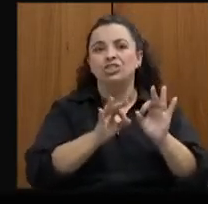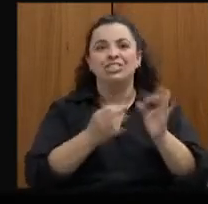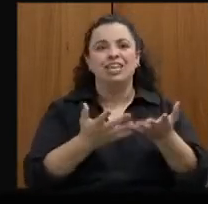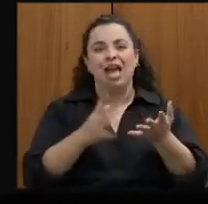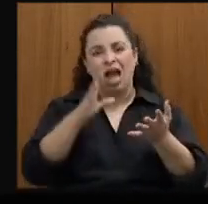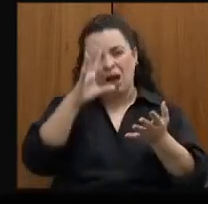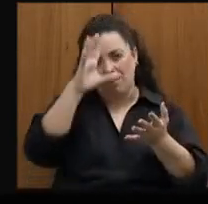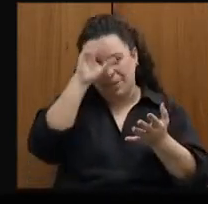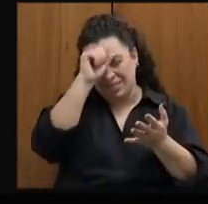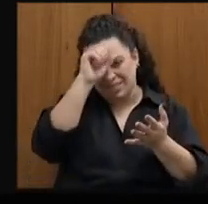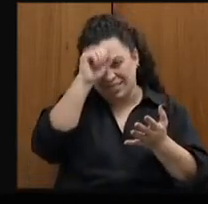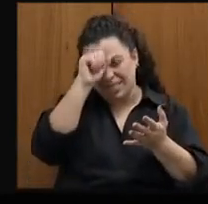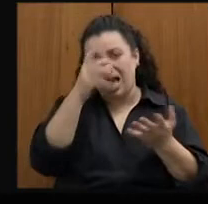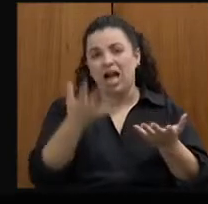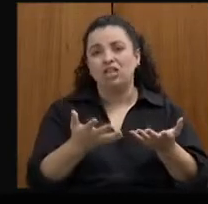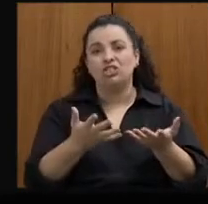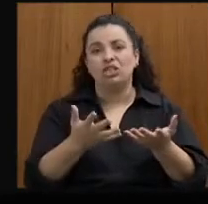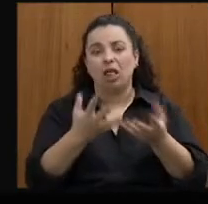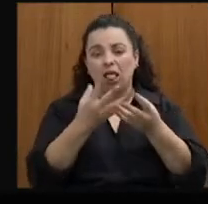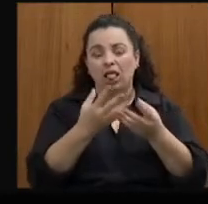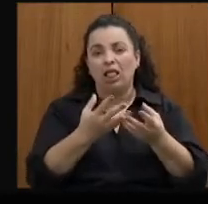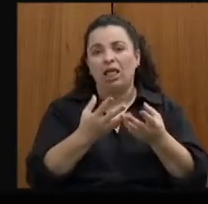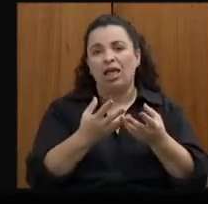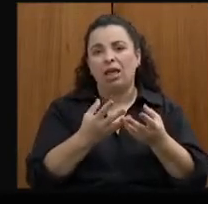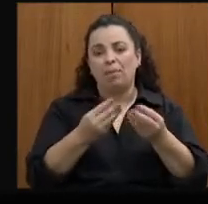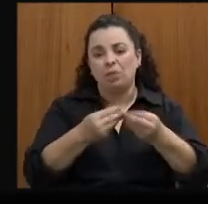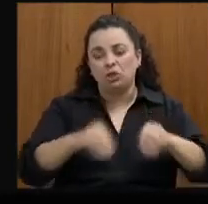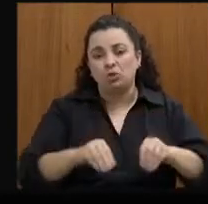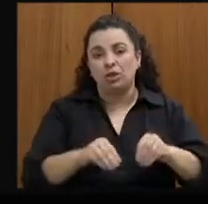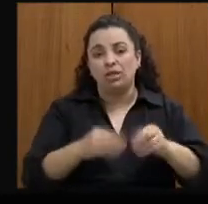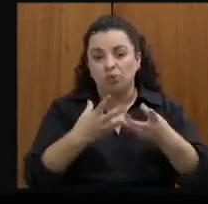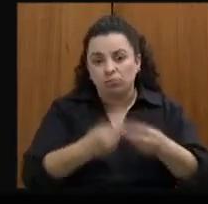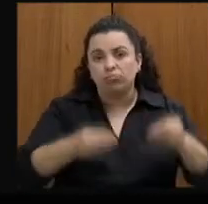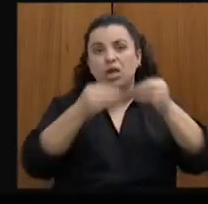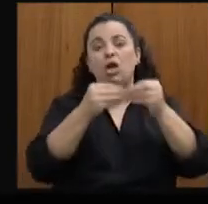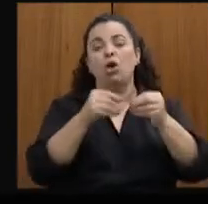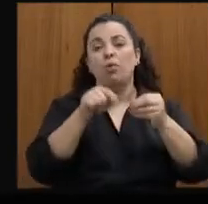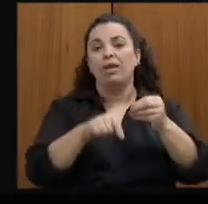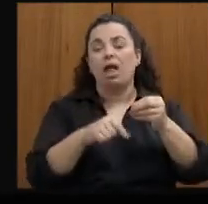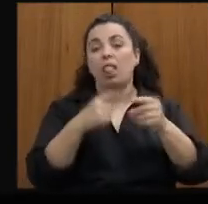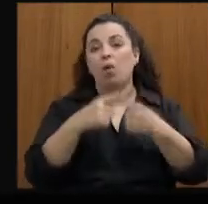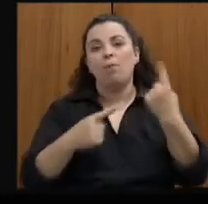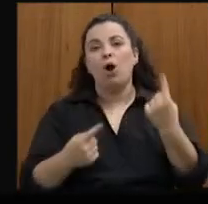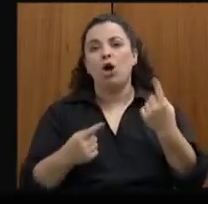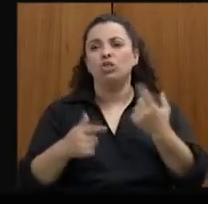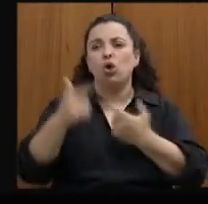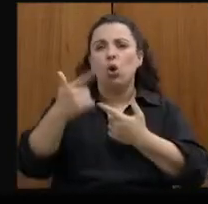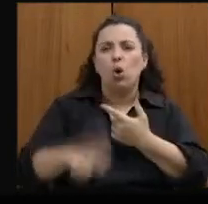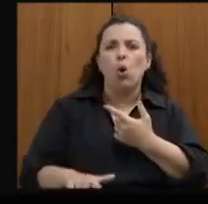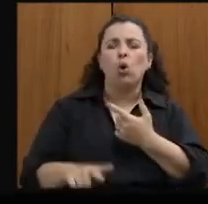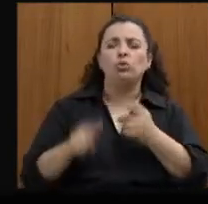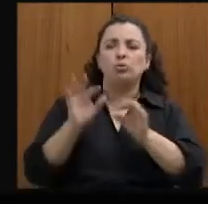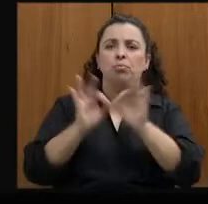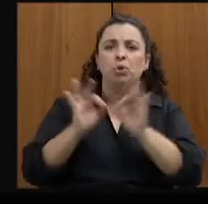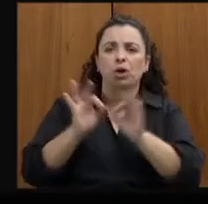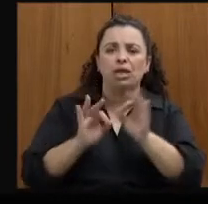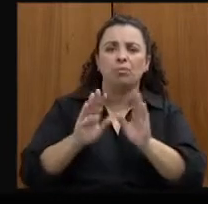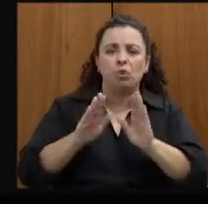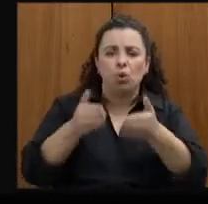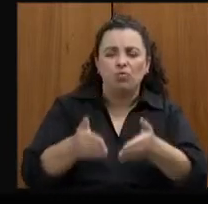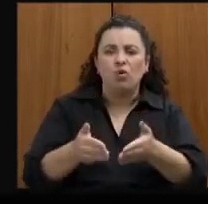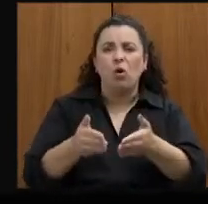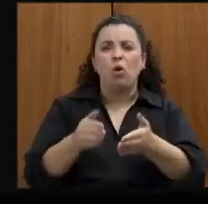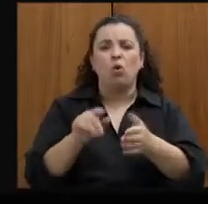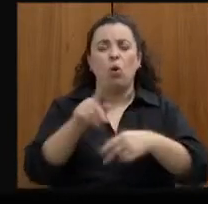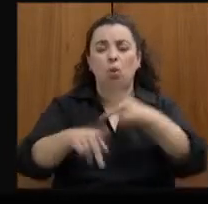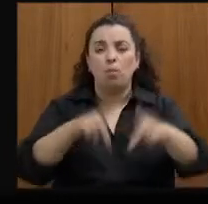os jovens pobres que sofreram muito com o ensino remoto, não pode. Então, é por isso que a gente debate tanto essas restrições